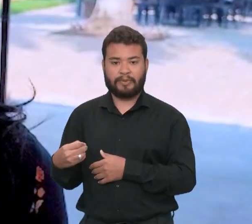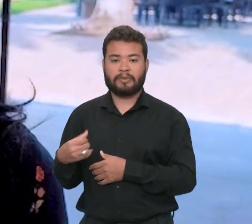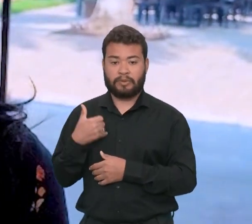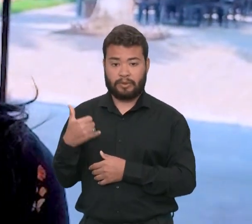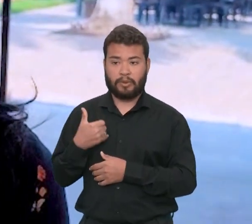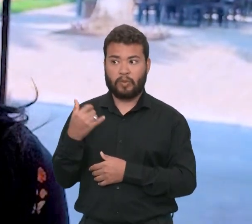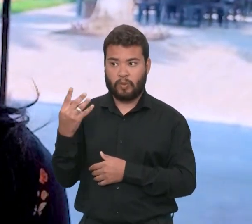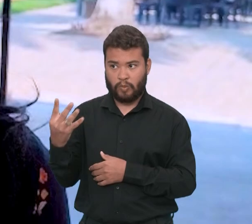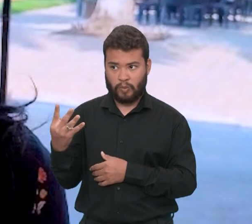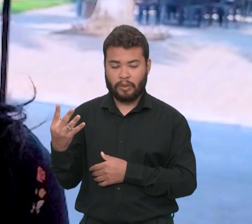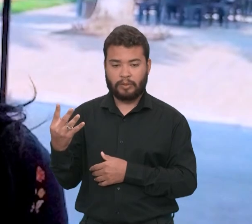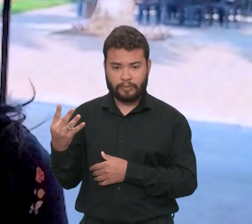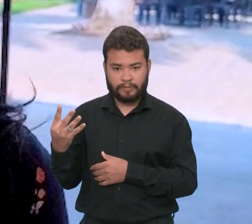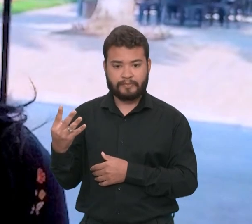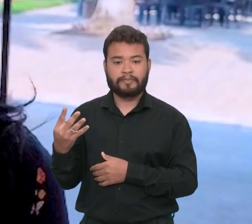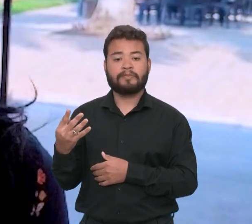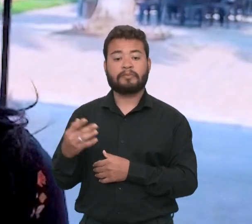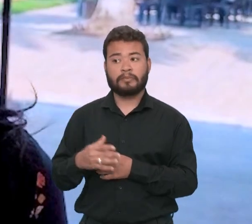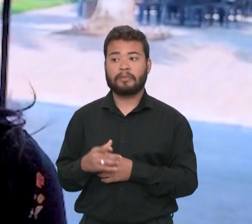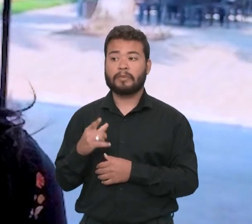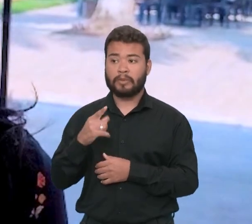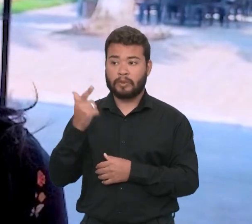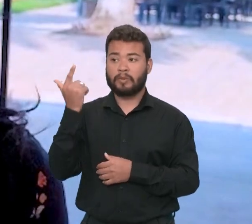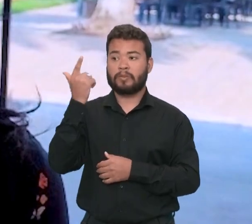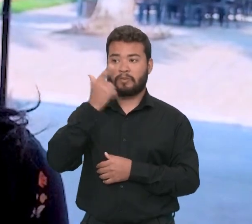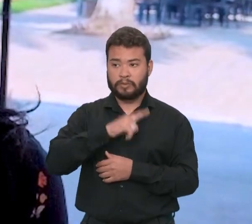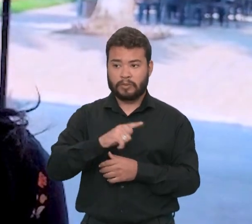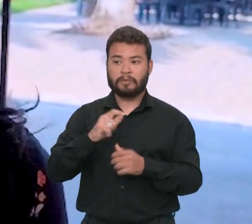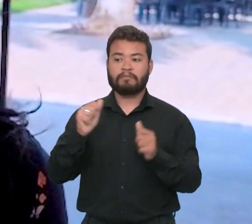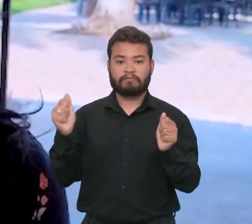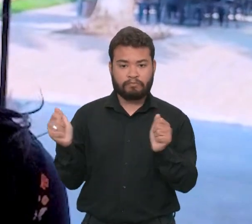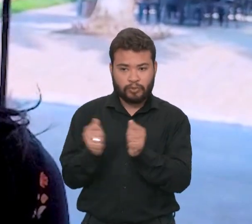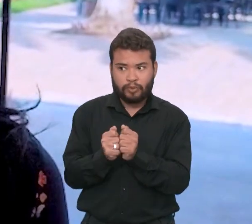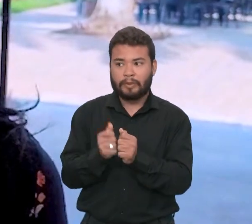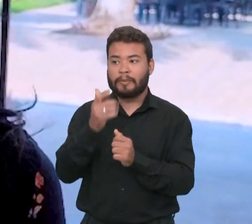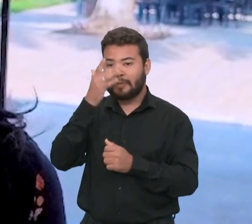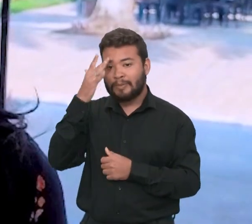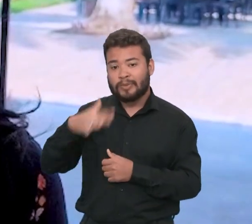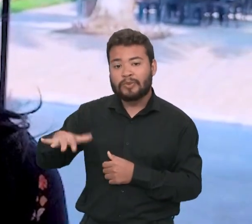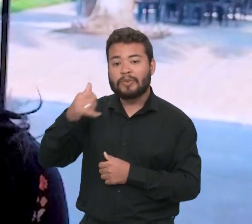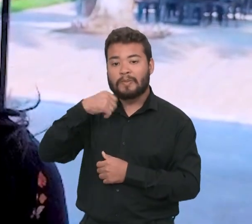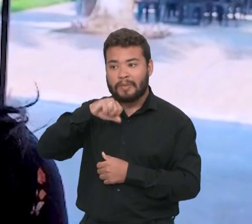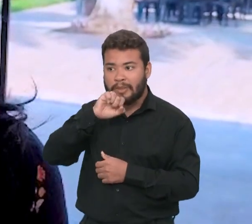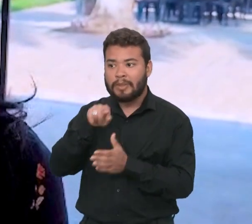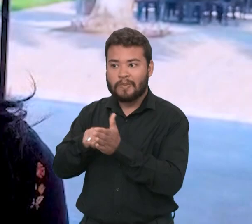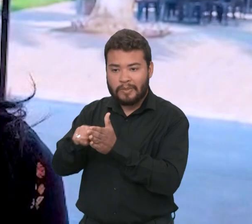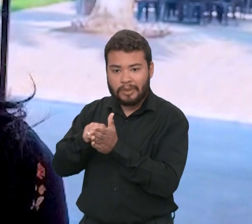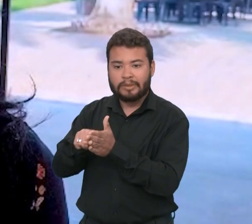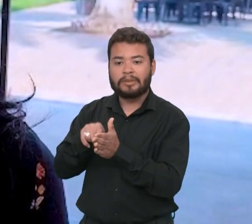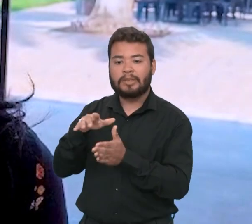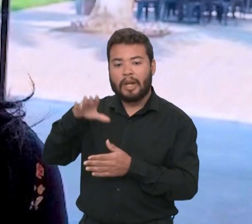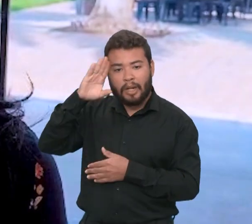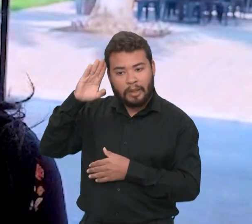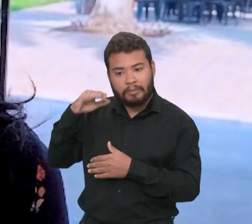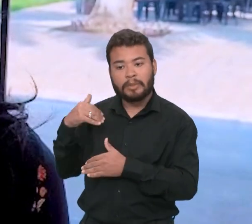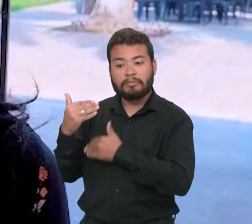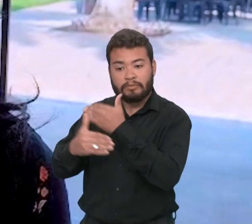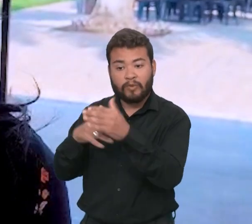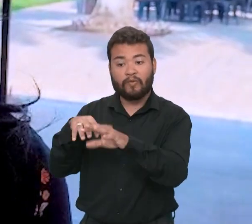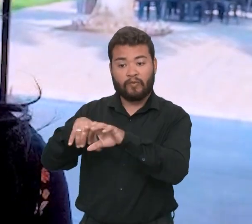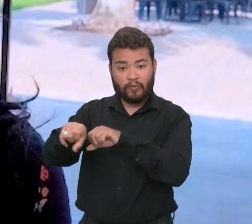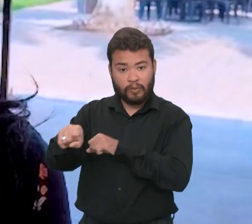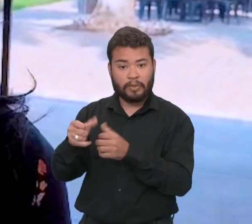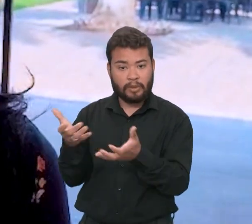poder seguir junto essa luta das mães que querem fazer pesquisa acadêmica, que querem também uma formação